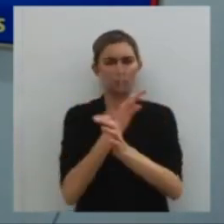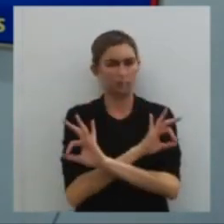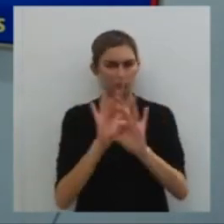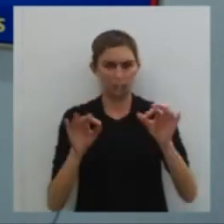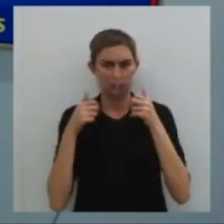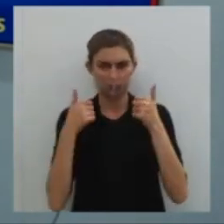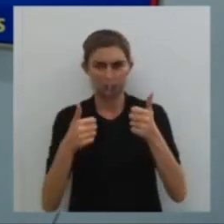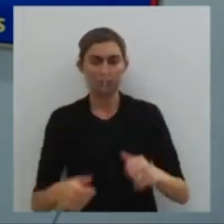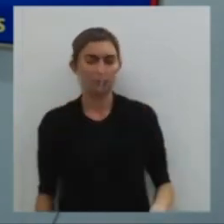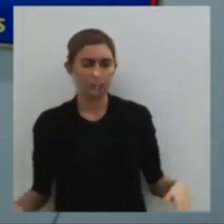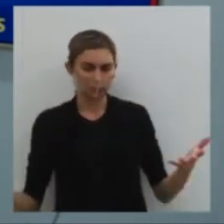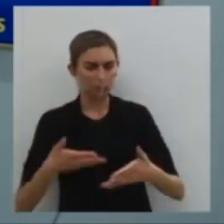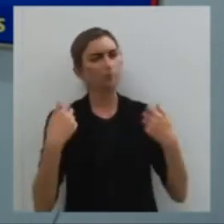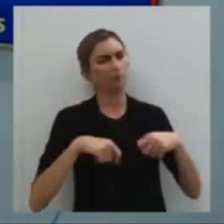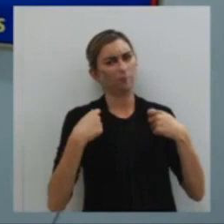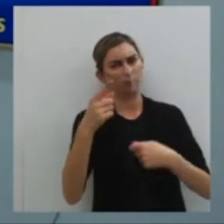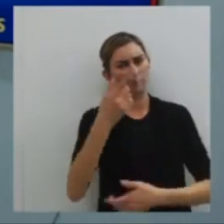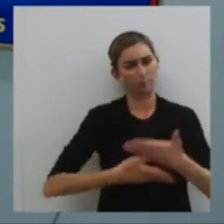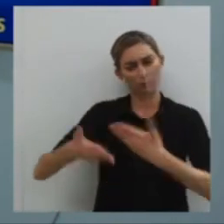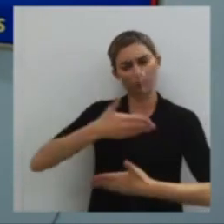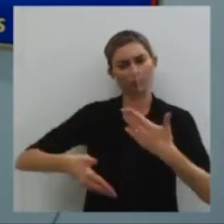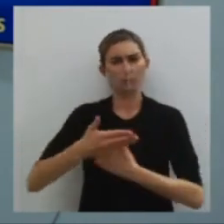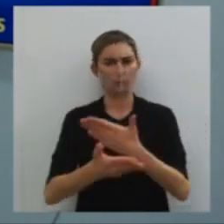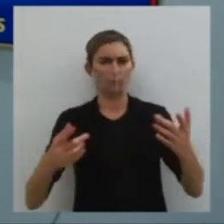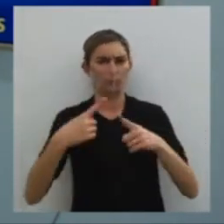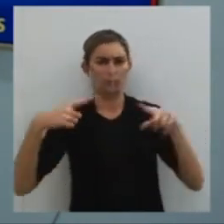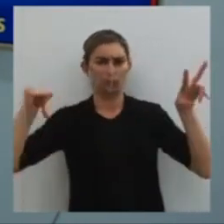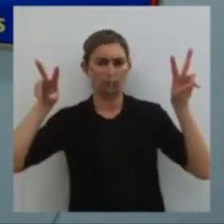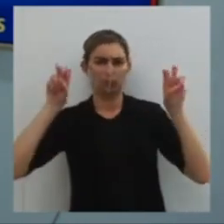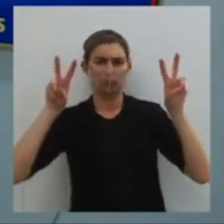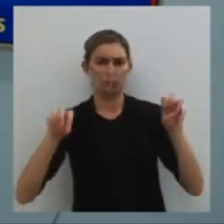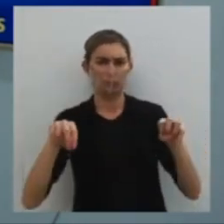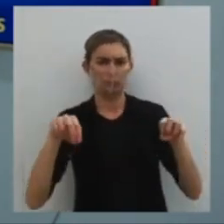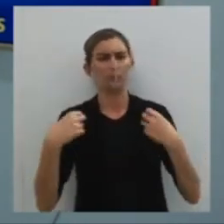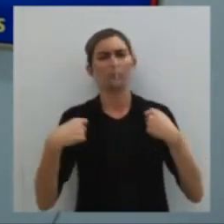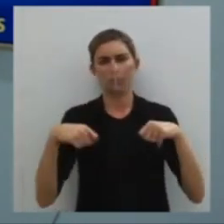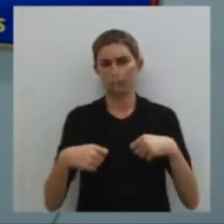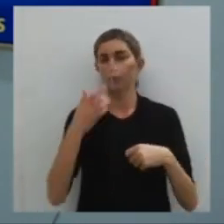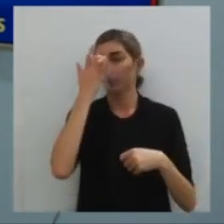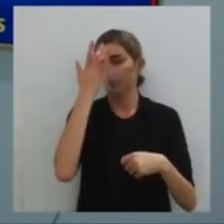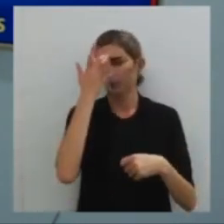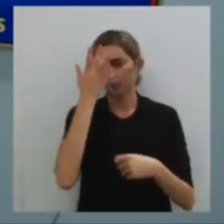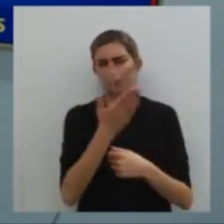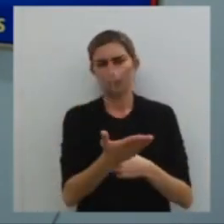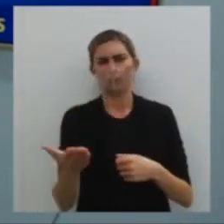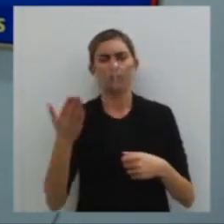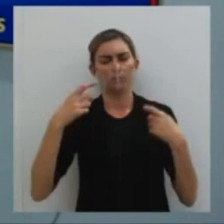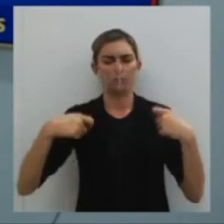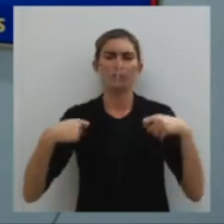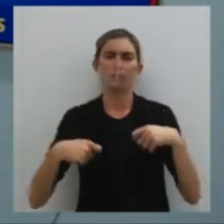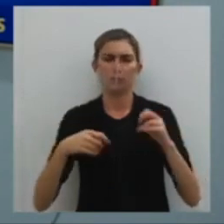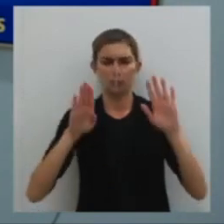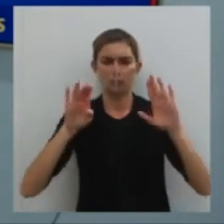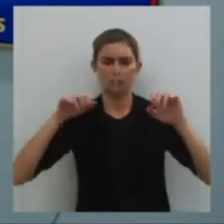bacana, tá bom? E eu vou precisar muito da interação de vocês, porque o assunto é fera, é fácil e você precisa